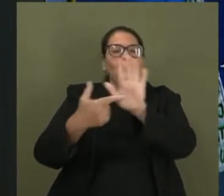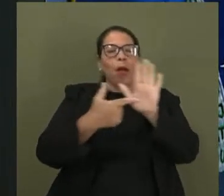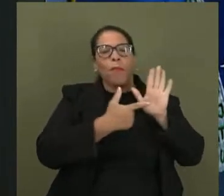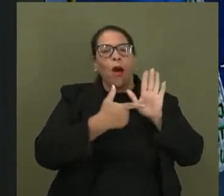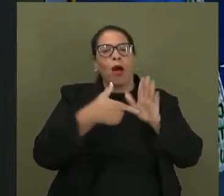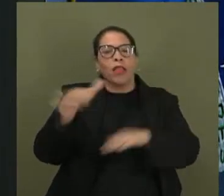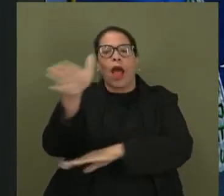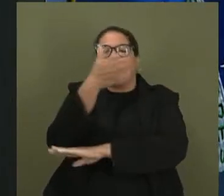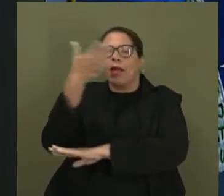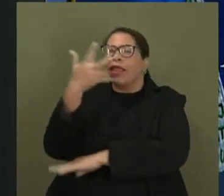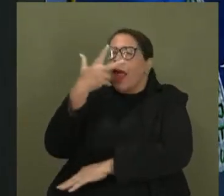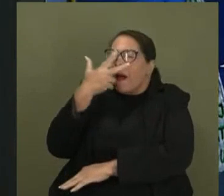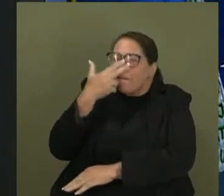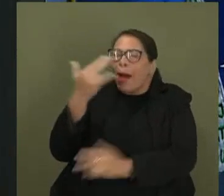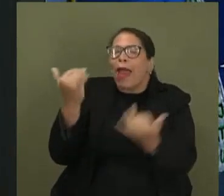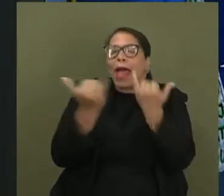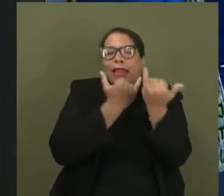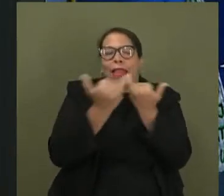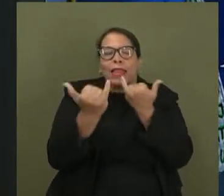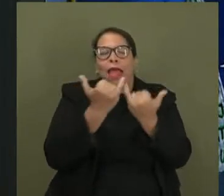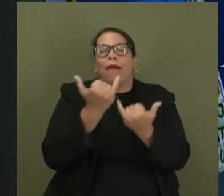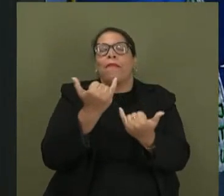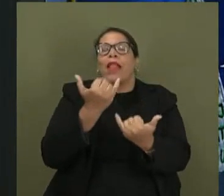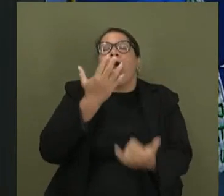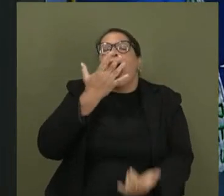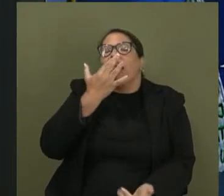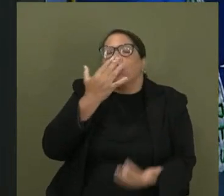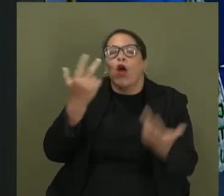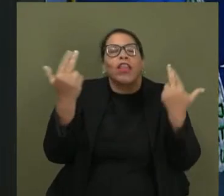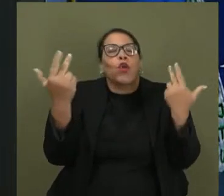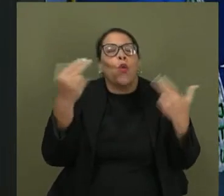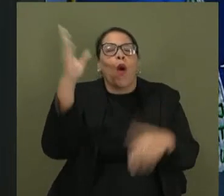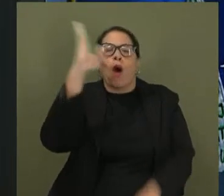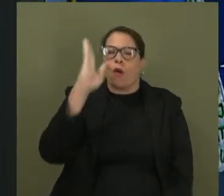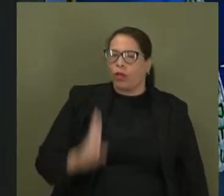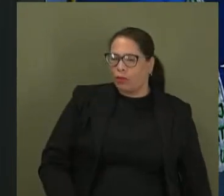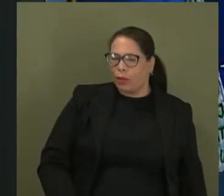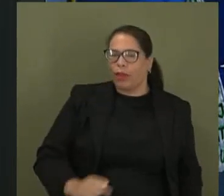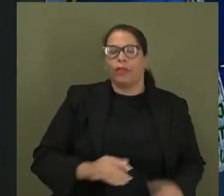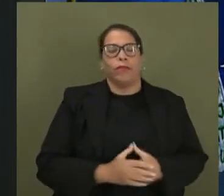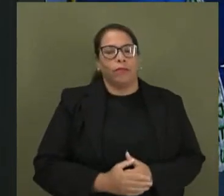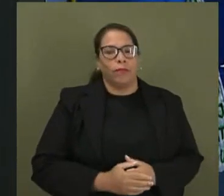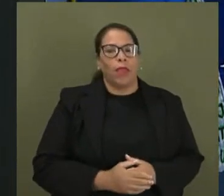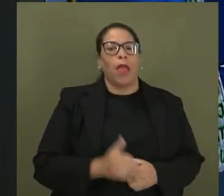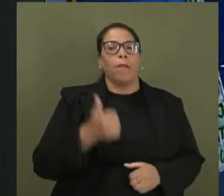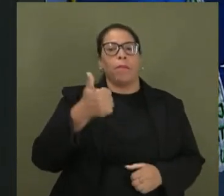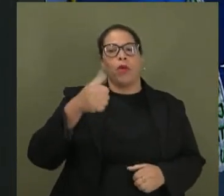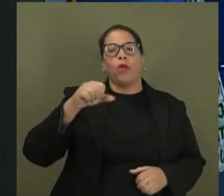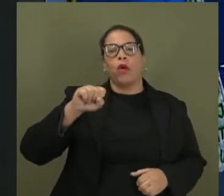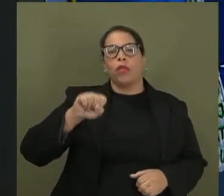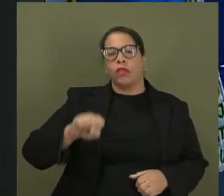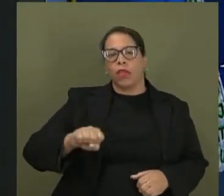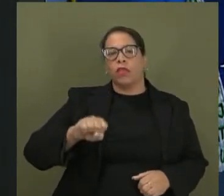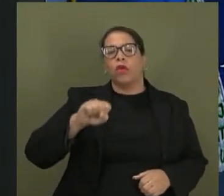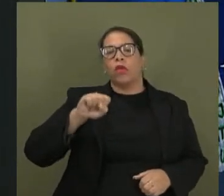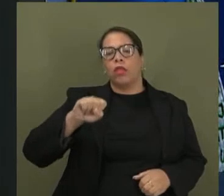semelhante à do Brasil. Até as cores são as mesmas. Em